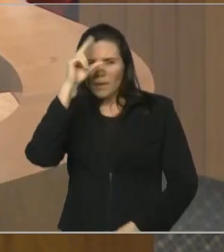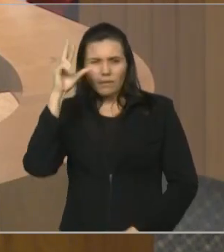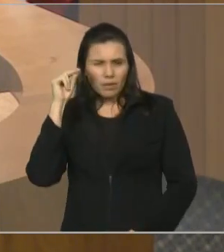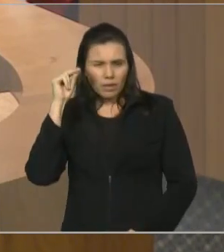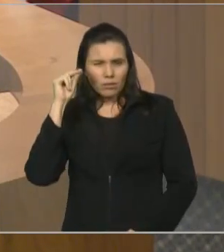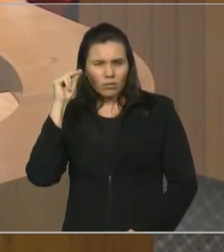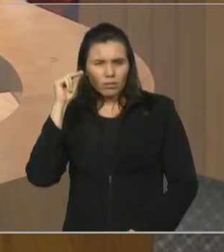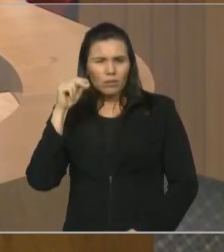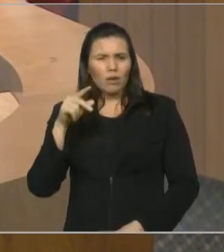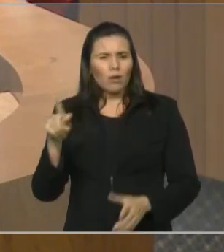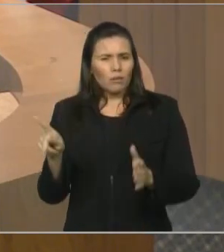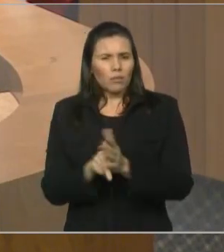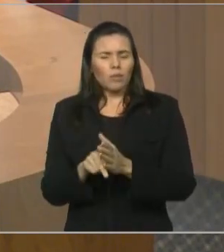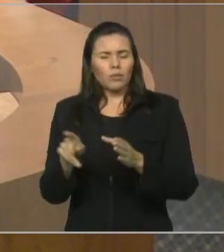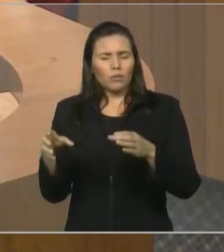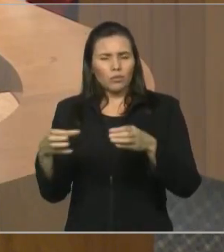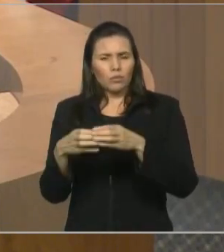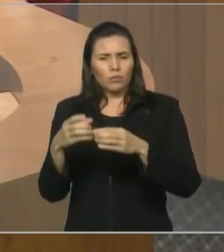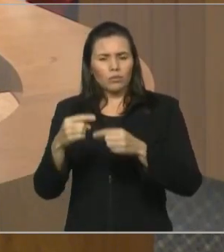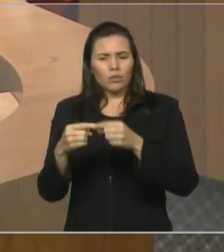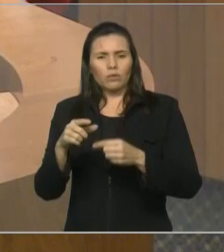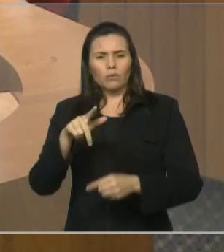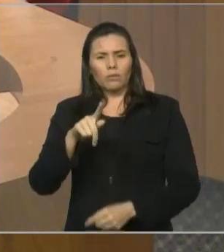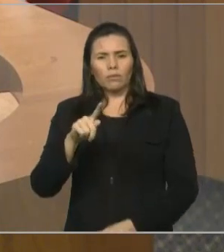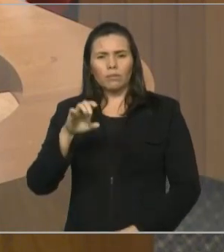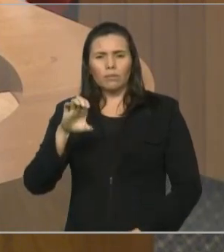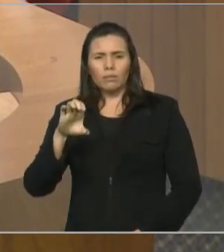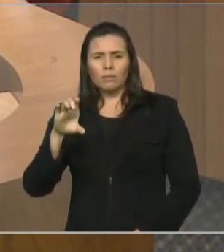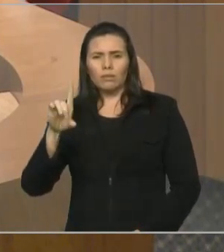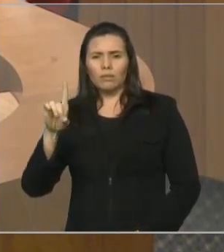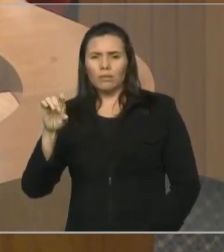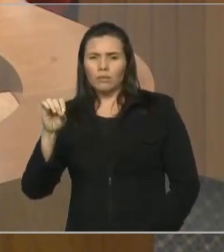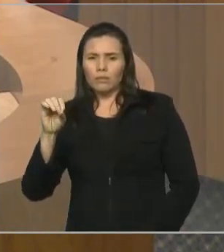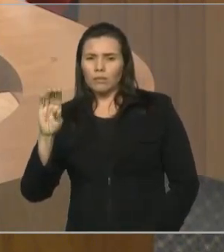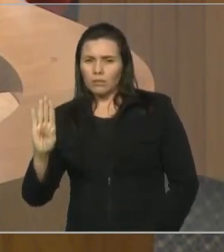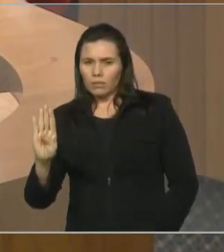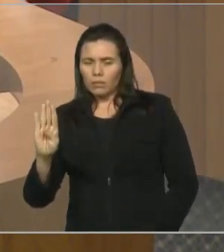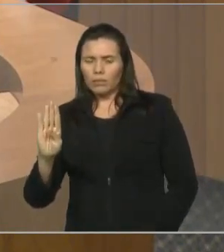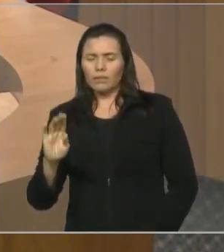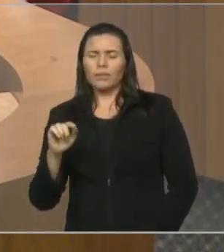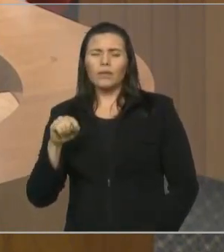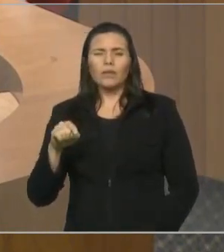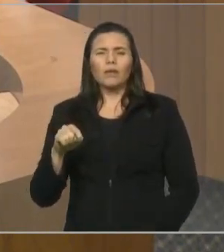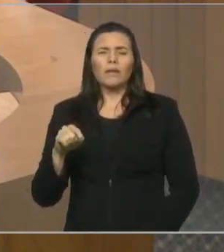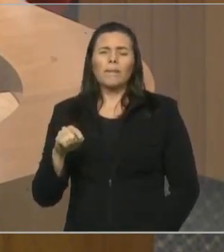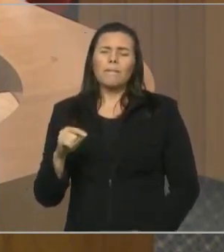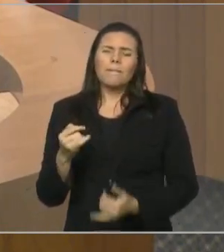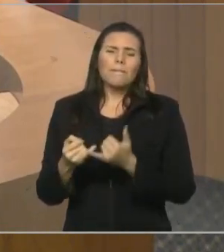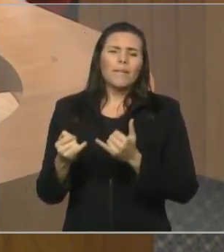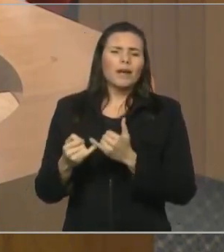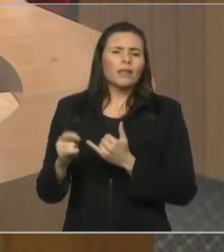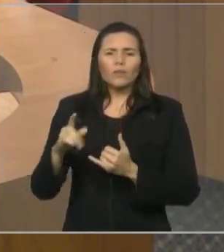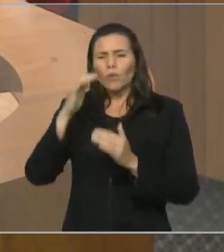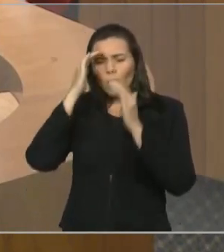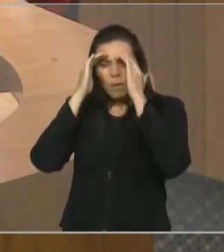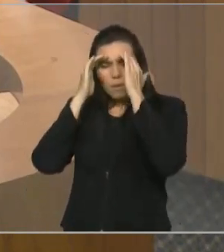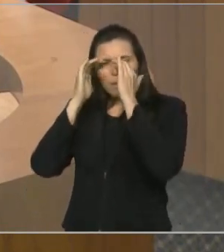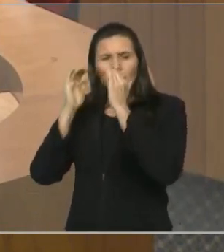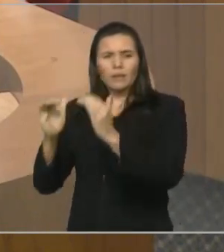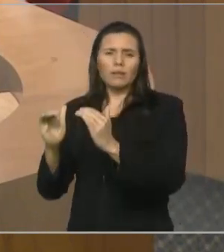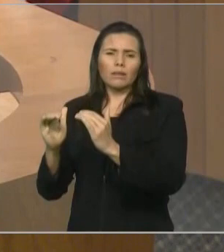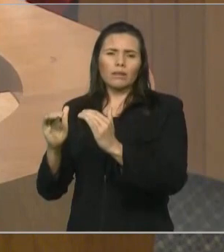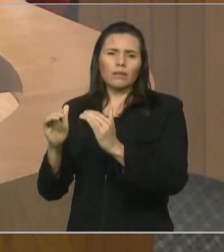PCdoB, está caminhando em direção oposta ao